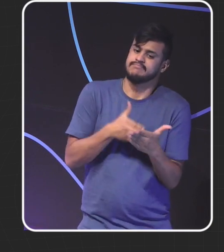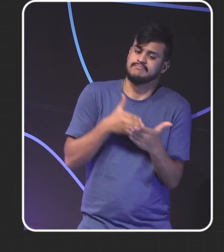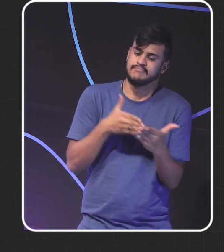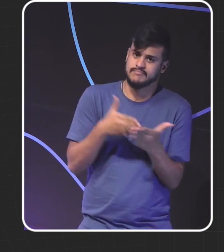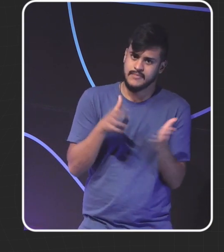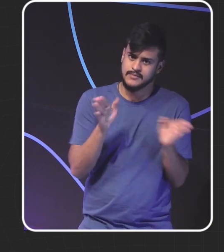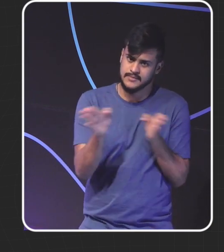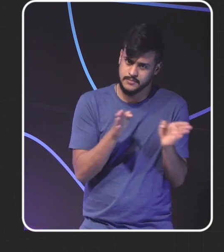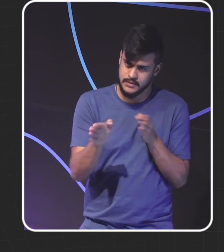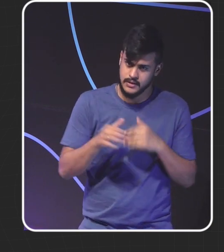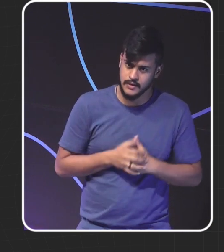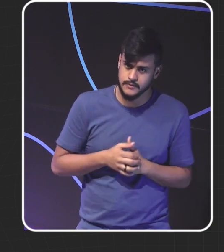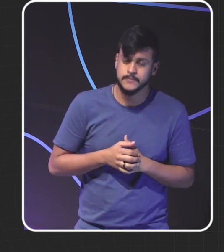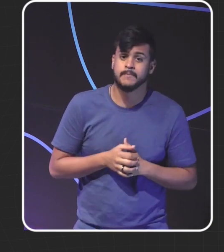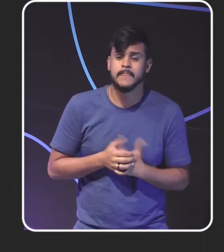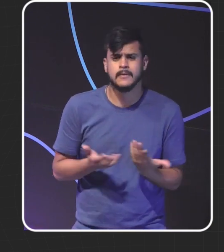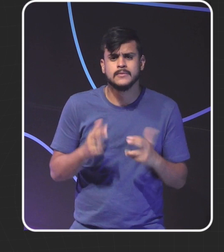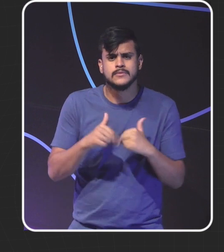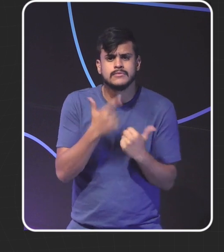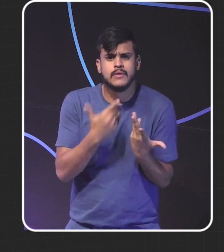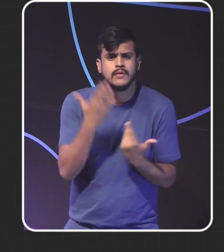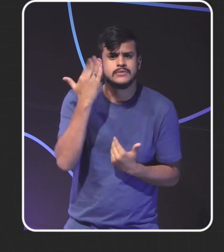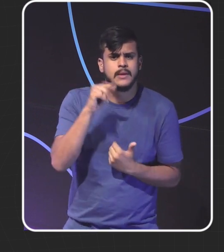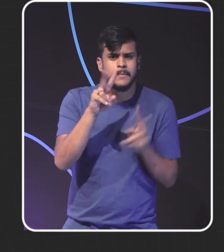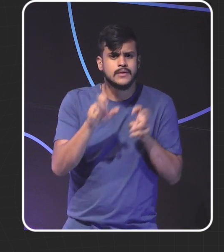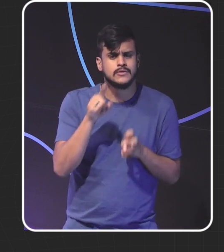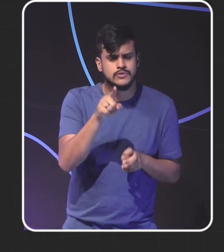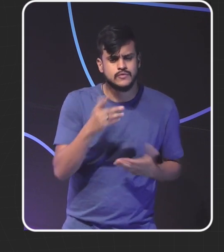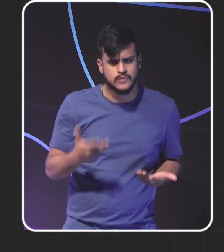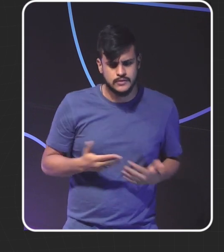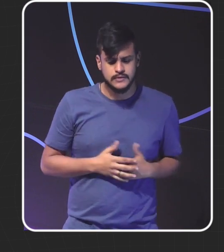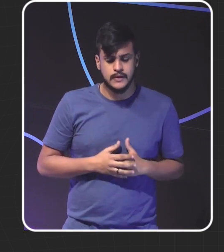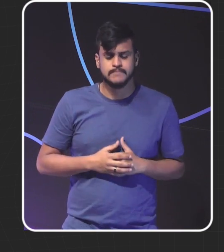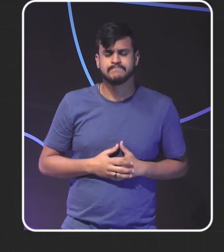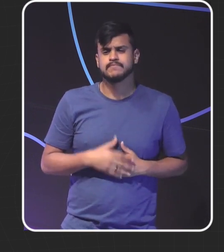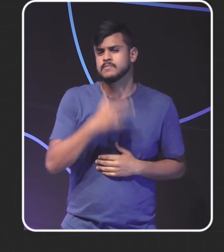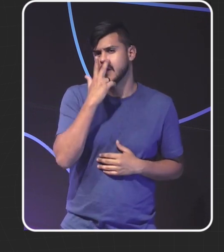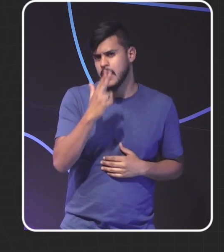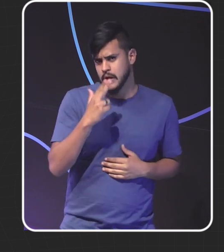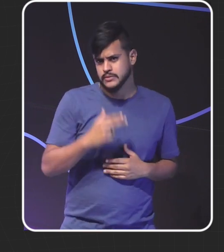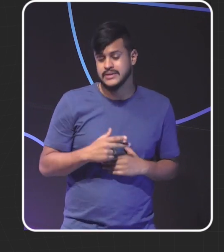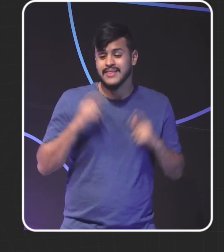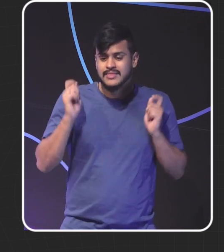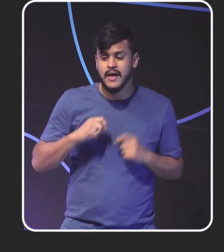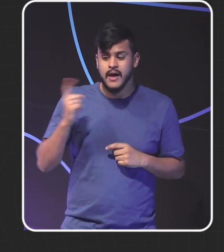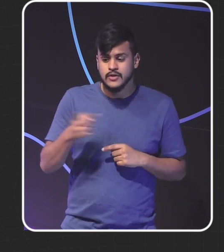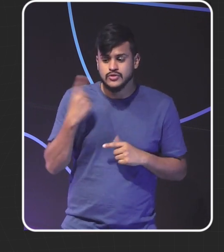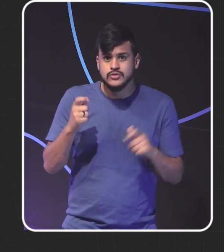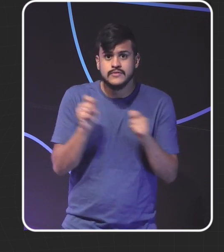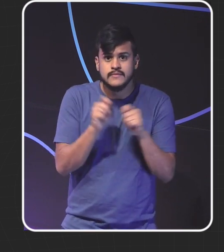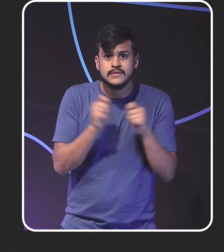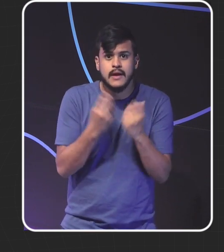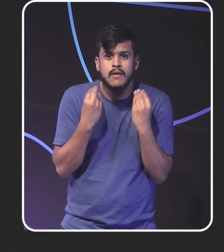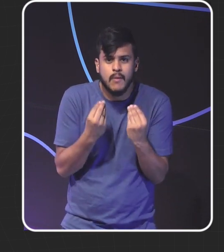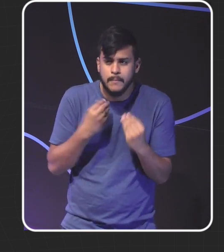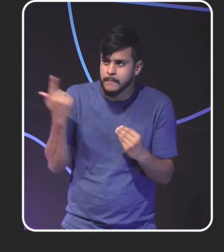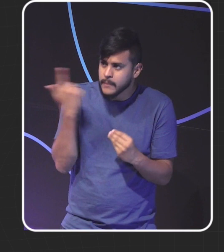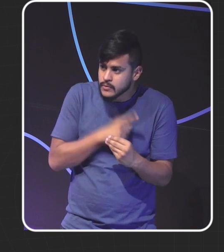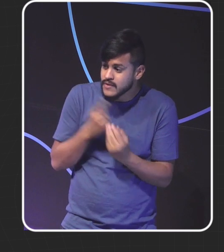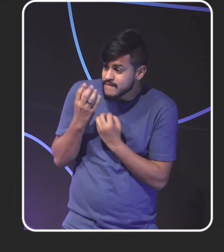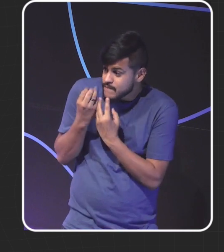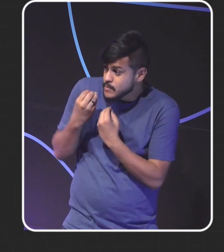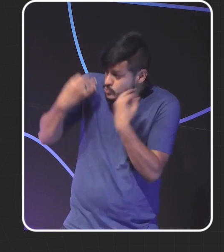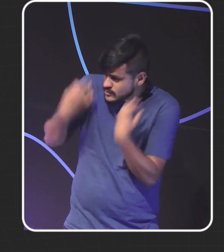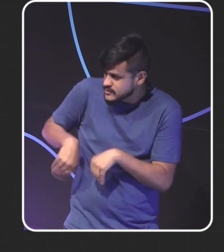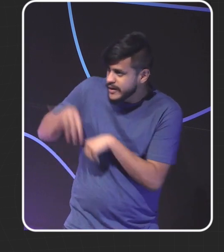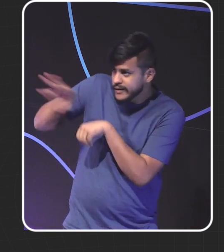acessibilidade. Mas aí o que eu queria saber de você era o que a gente poderia fazer para direcionar